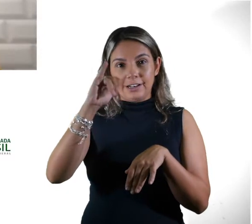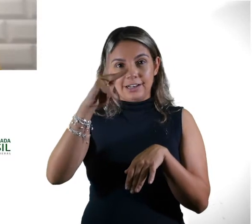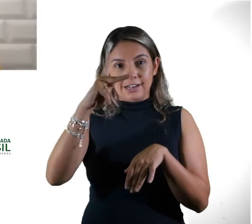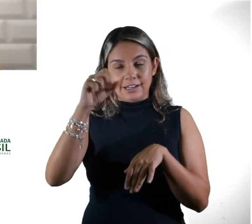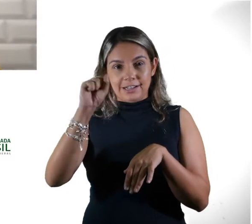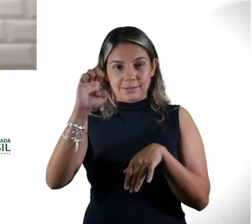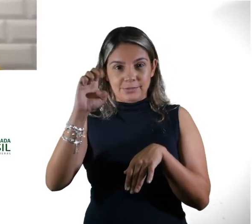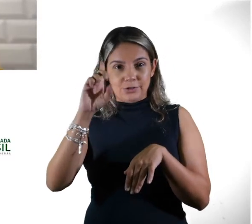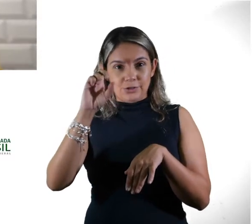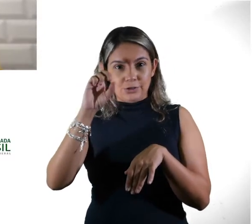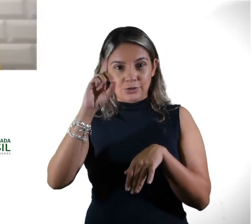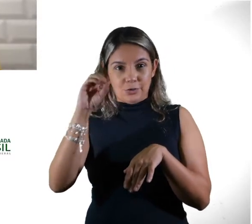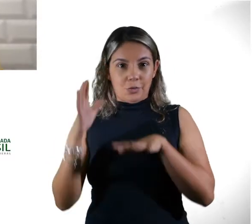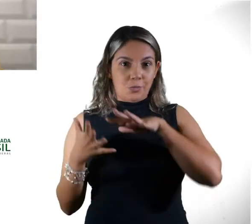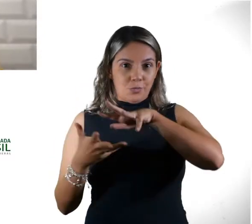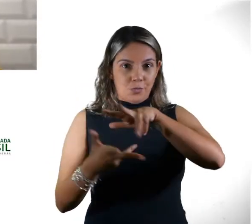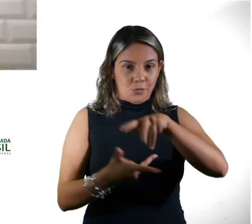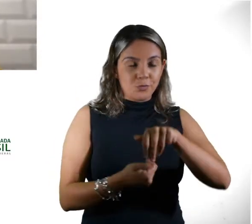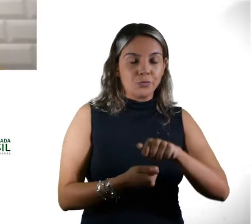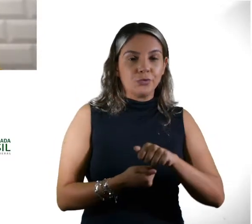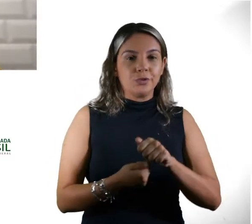houve um eclipse